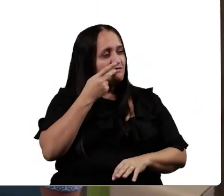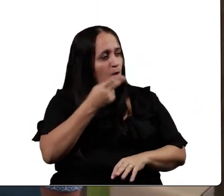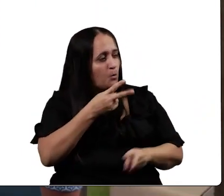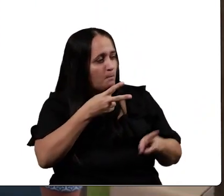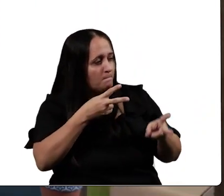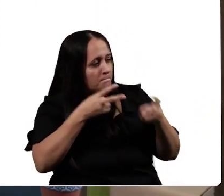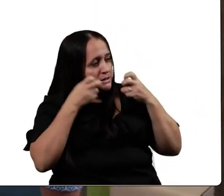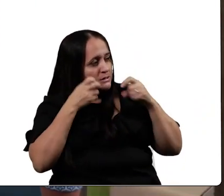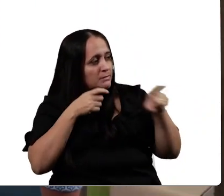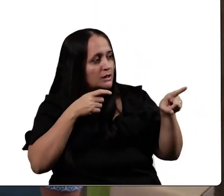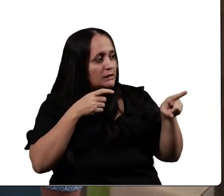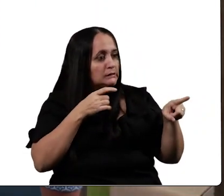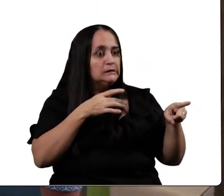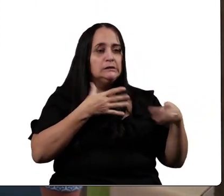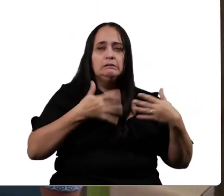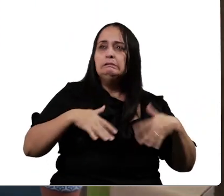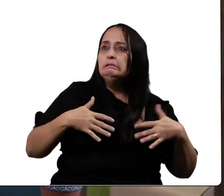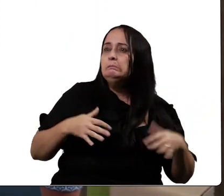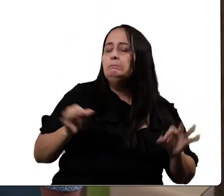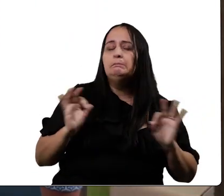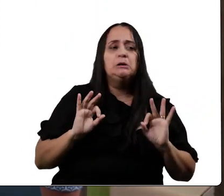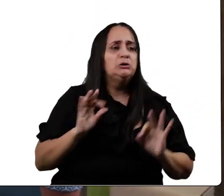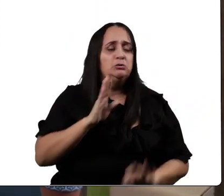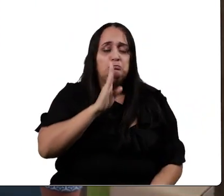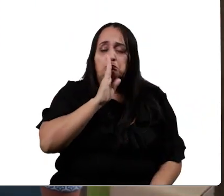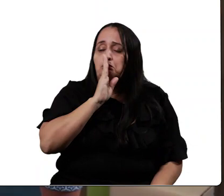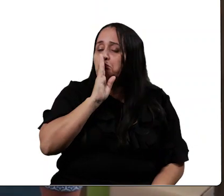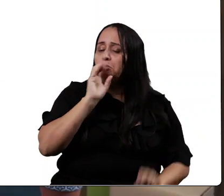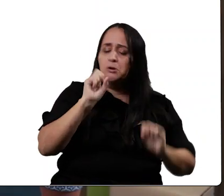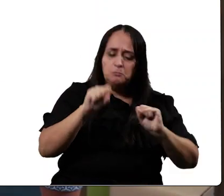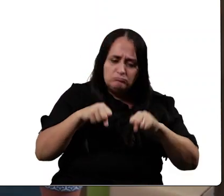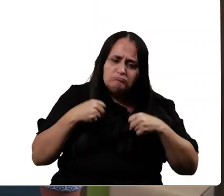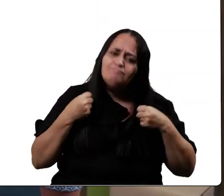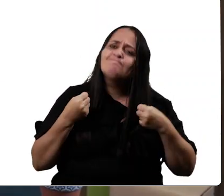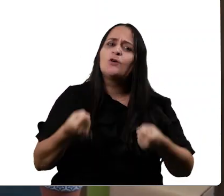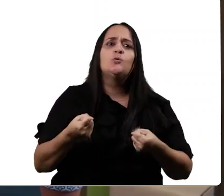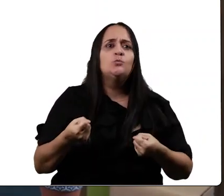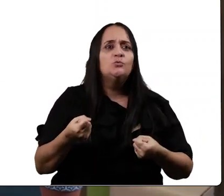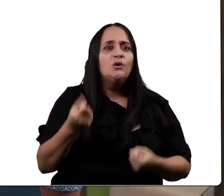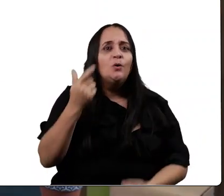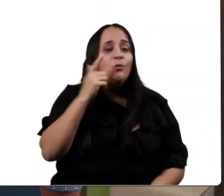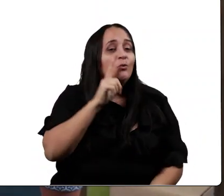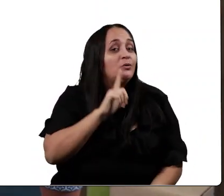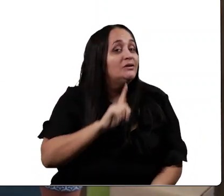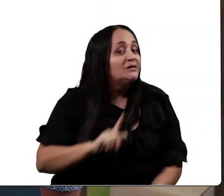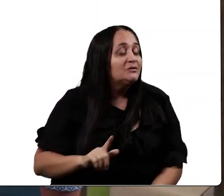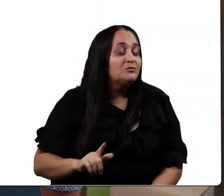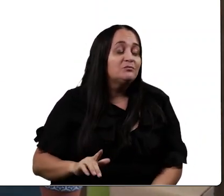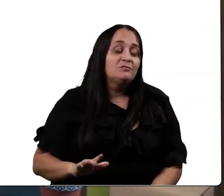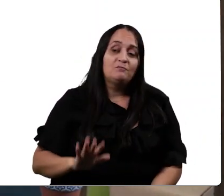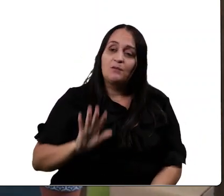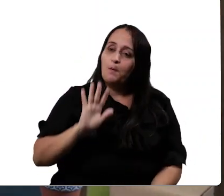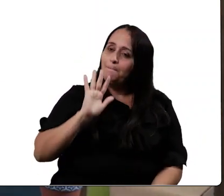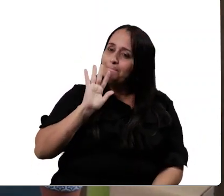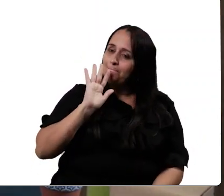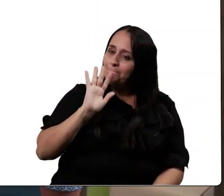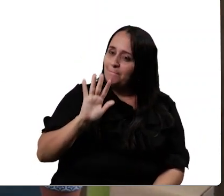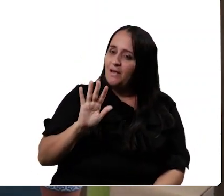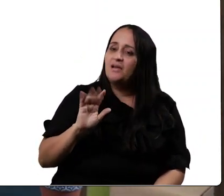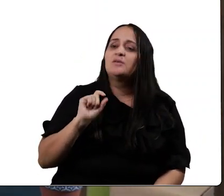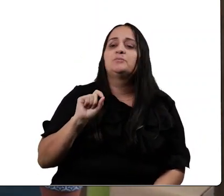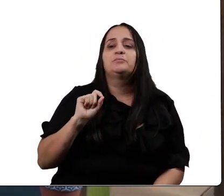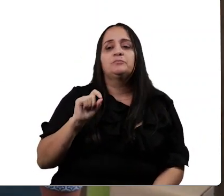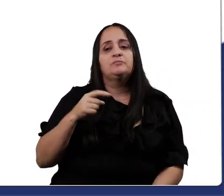dele. Entendeu? Então, algo importante, gente. Não podemos